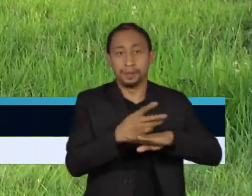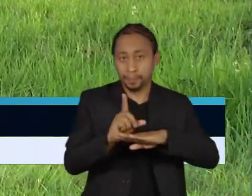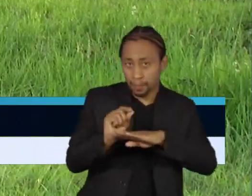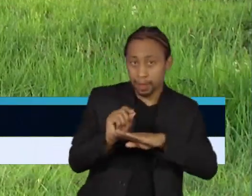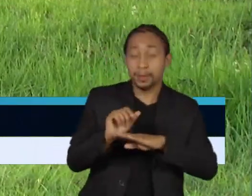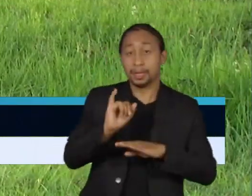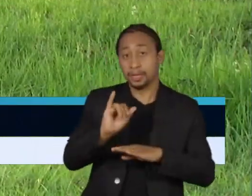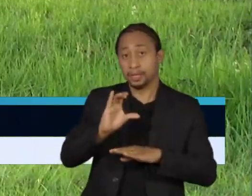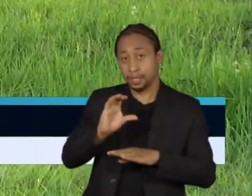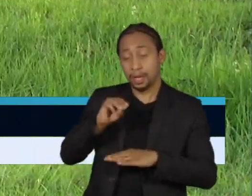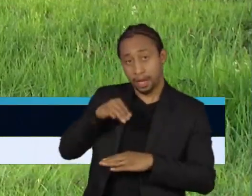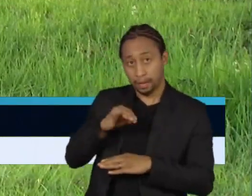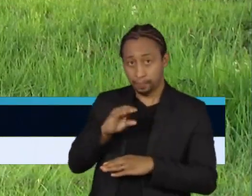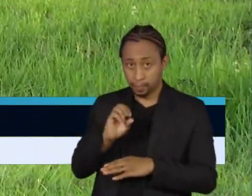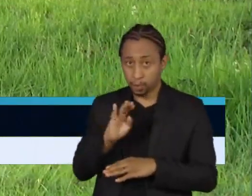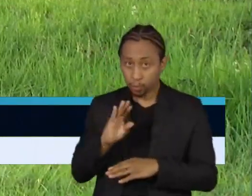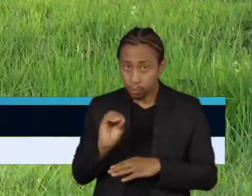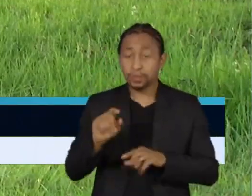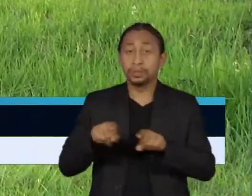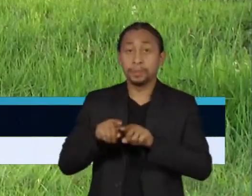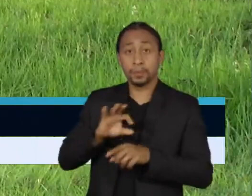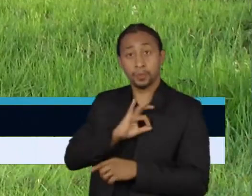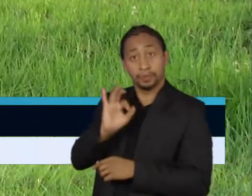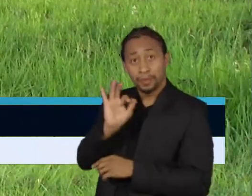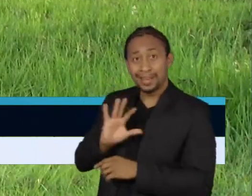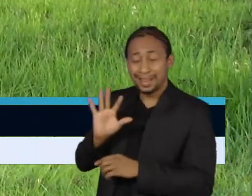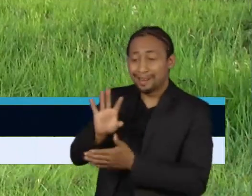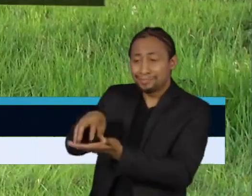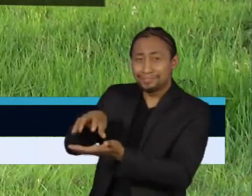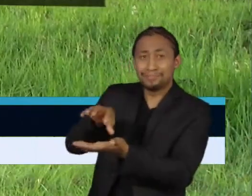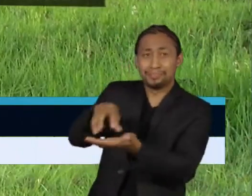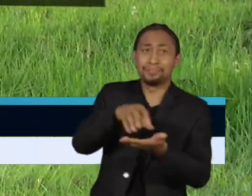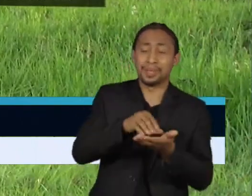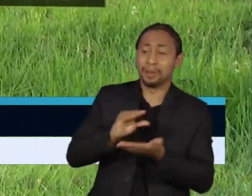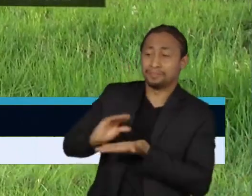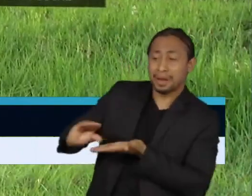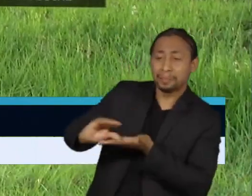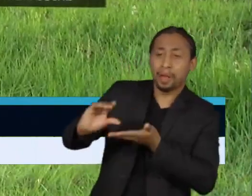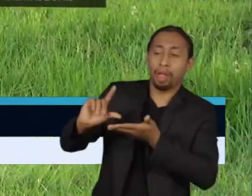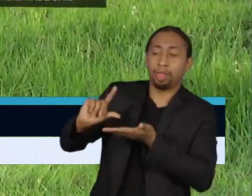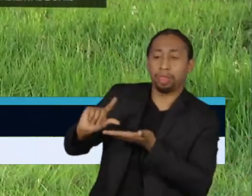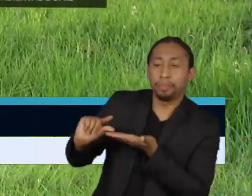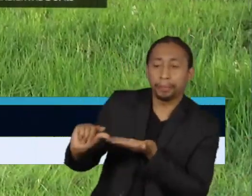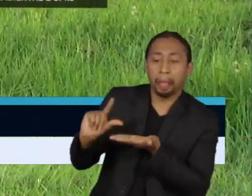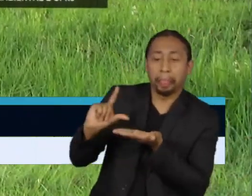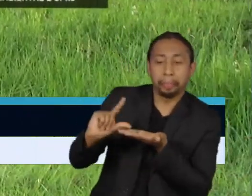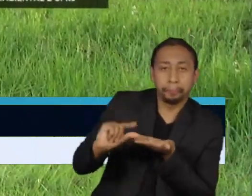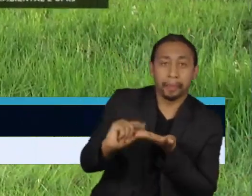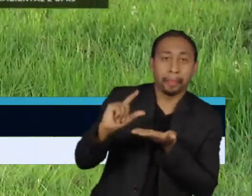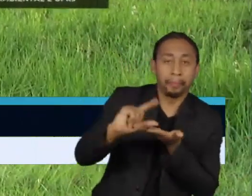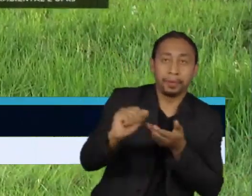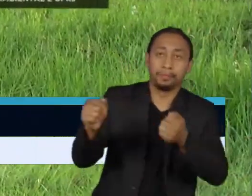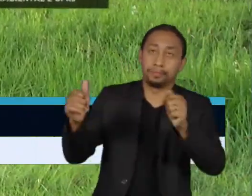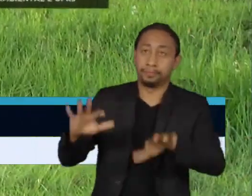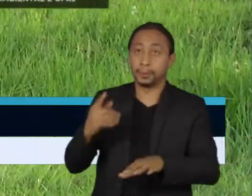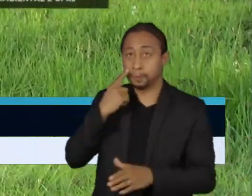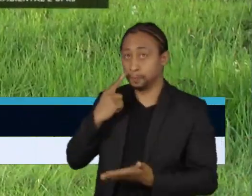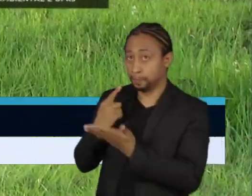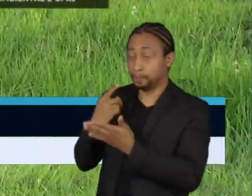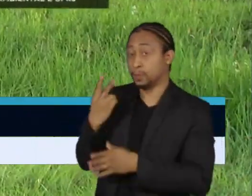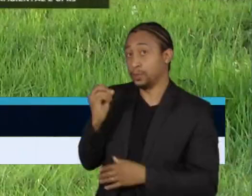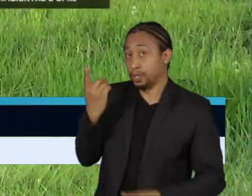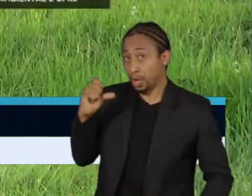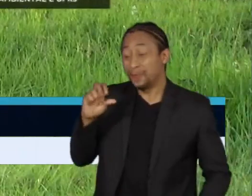Polícia Federal. Em 2019 e início do governo Bolsonaro, o orçamento destinado ao meio ambiente era de 5 bilhões